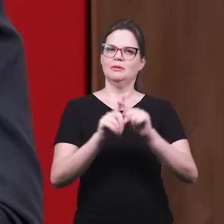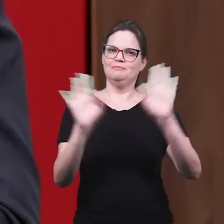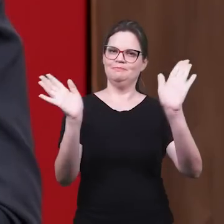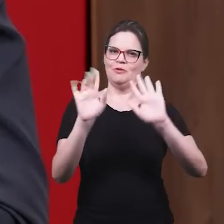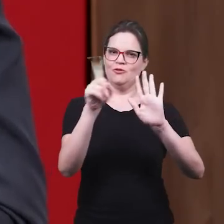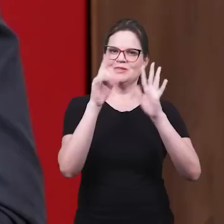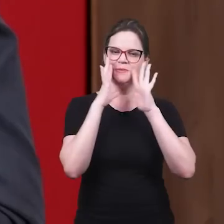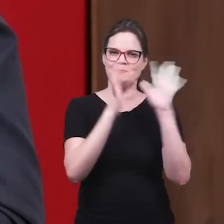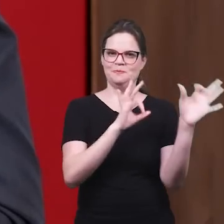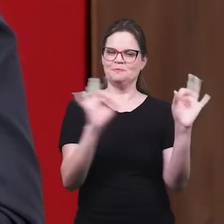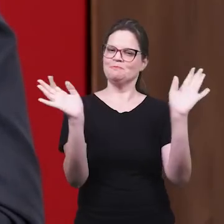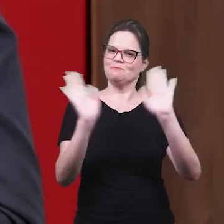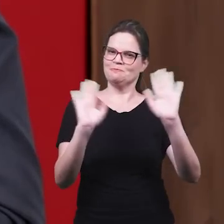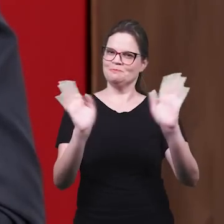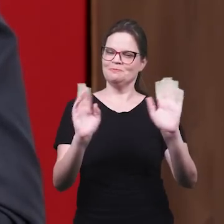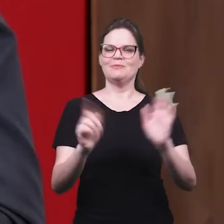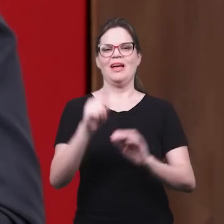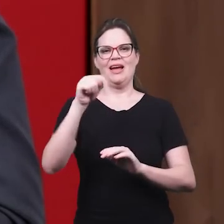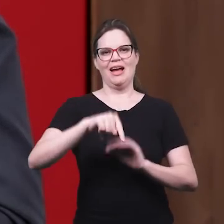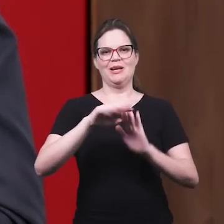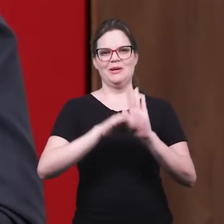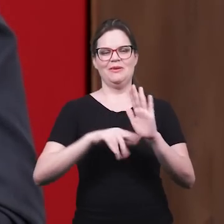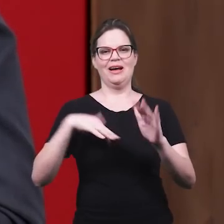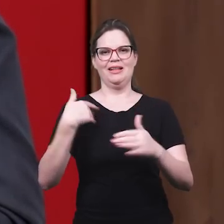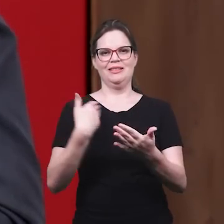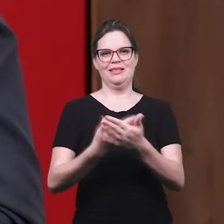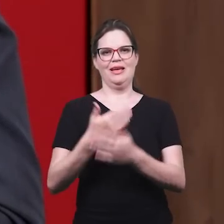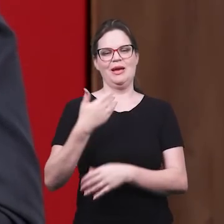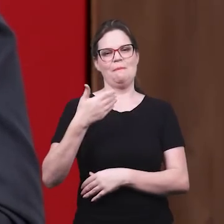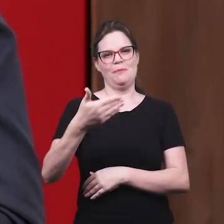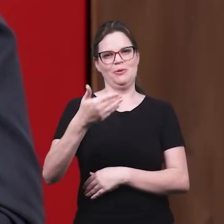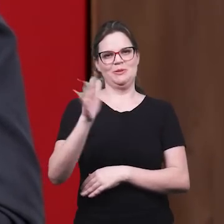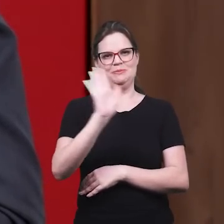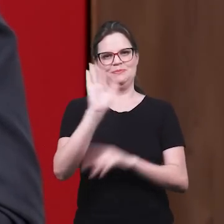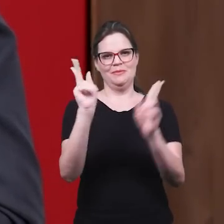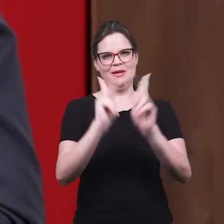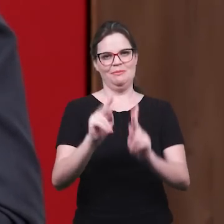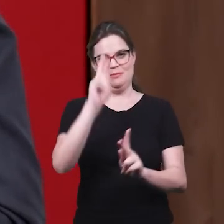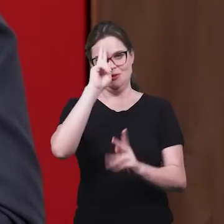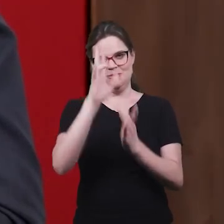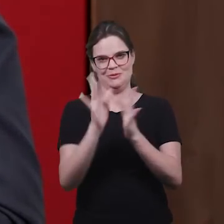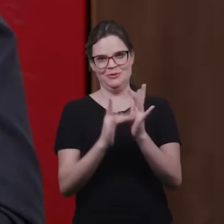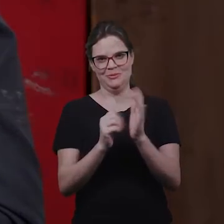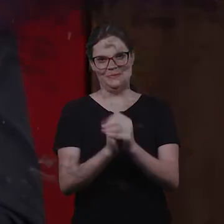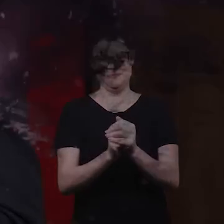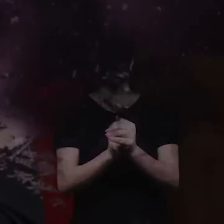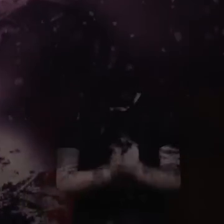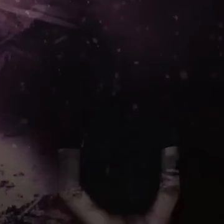nos acompanharam no nosso programa. Até a próxima. A paz do Senhor Jesus.